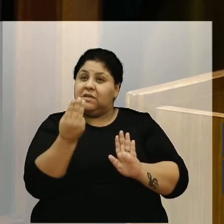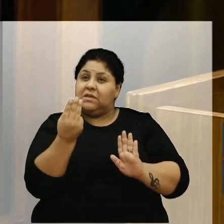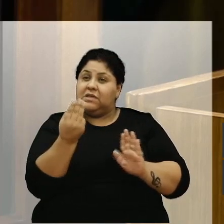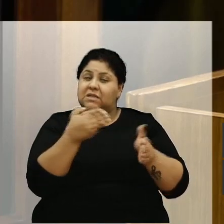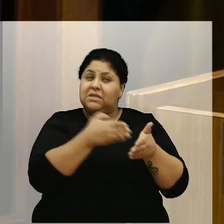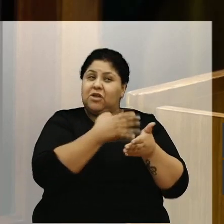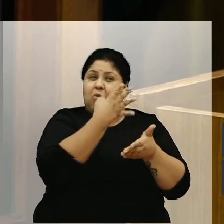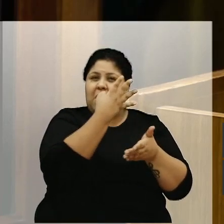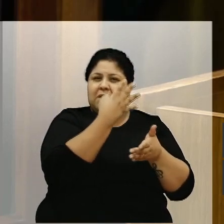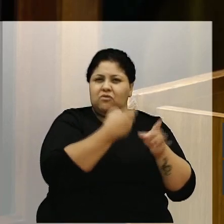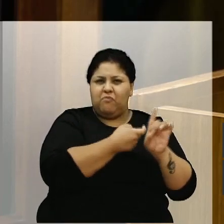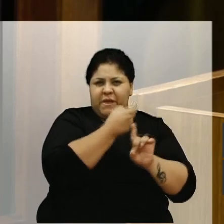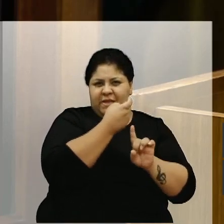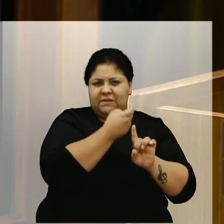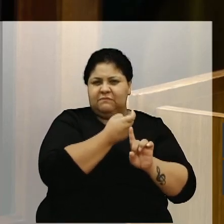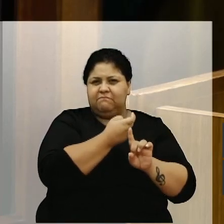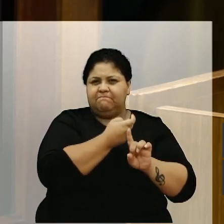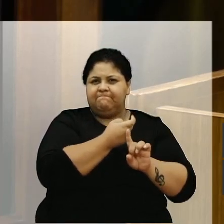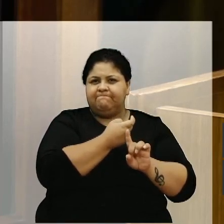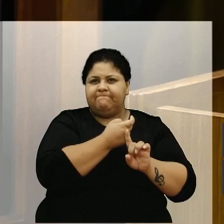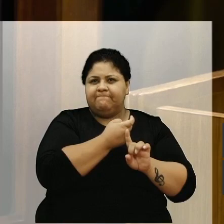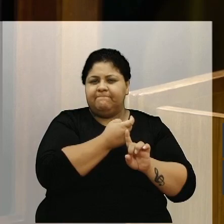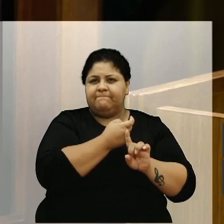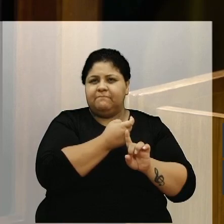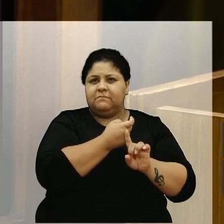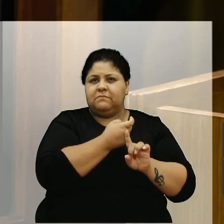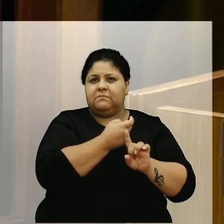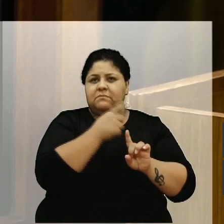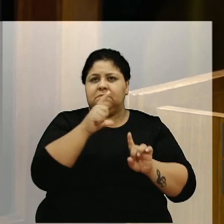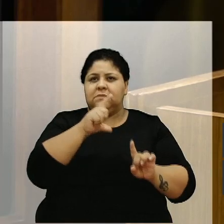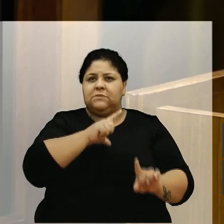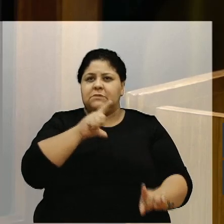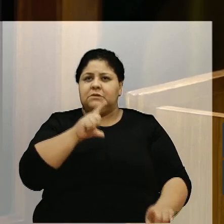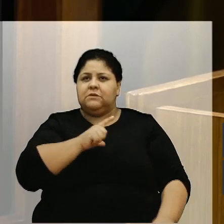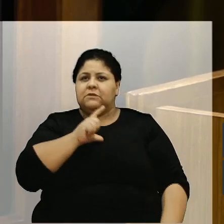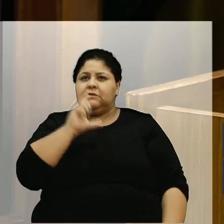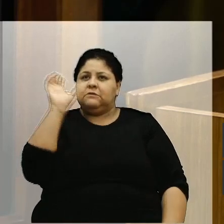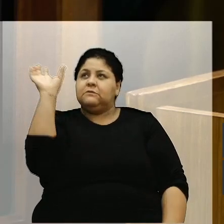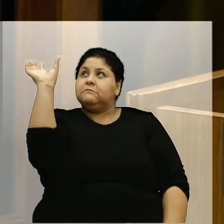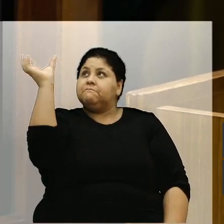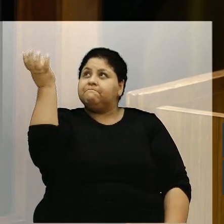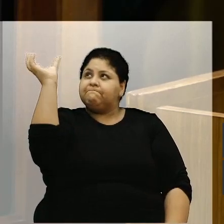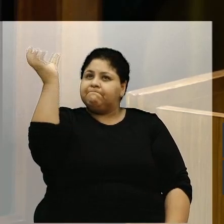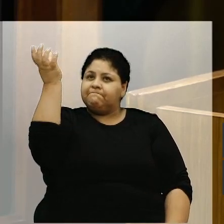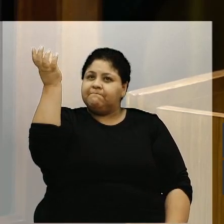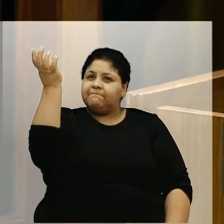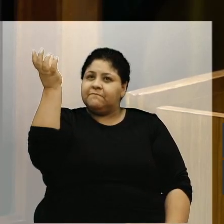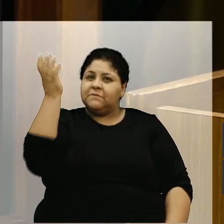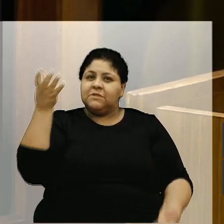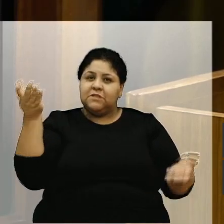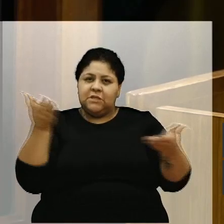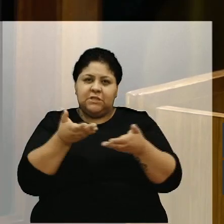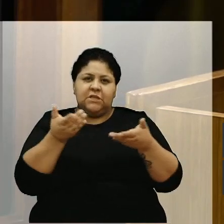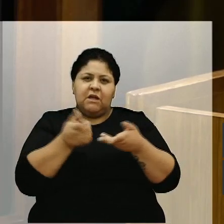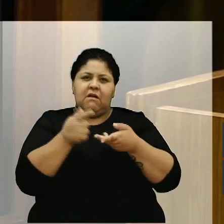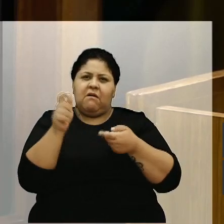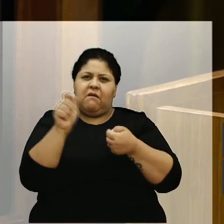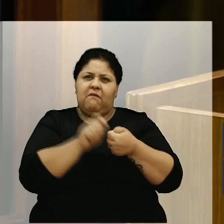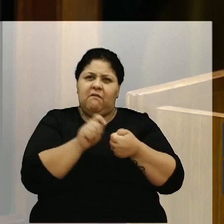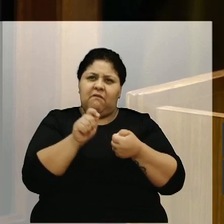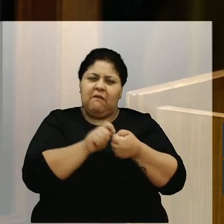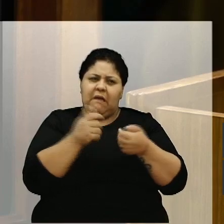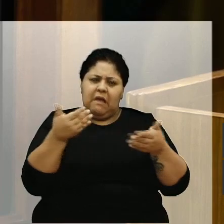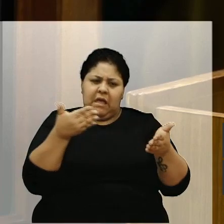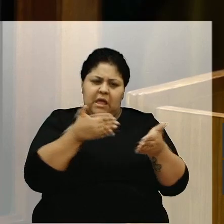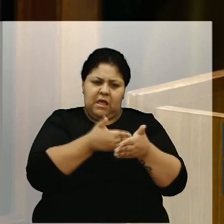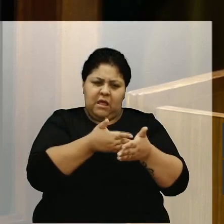meses. Bom dia. Tem lâmpadas que... Uma parte, vereador. Tem lâmpadas que já fazia